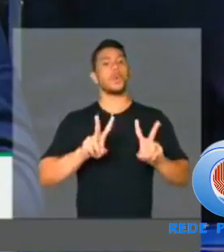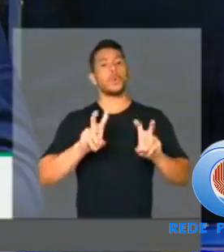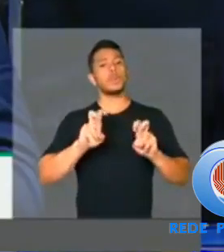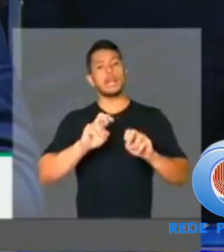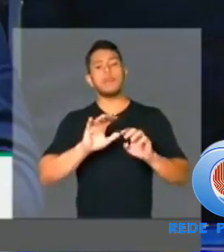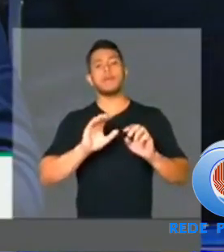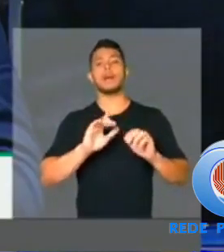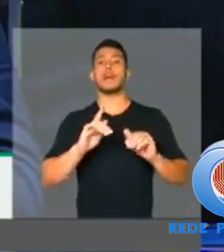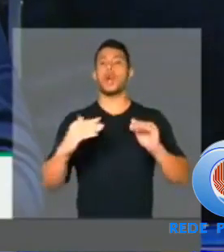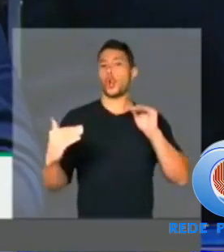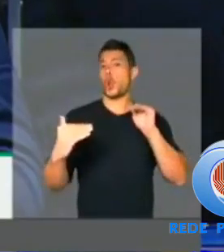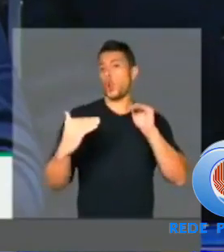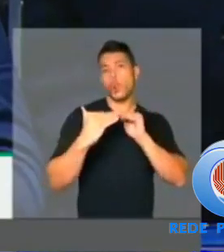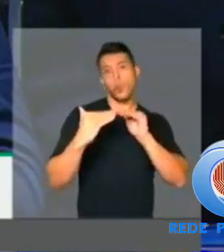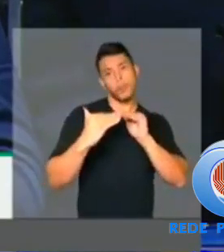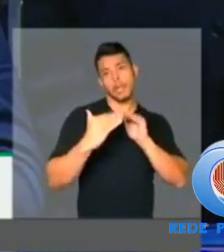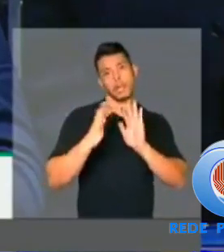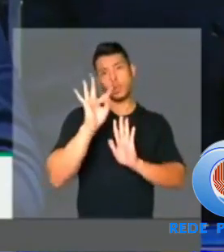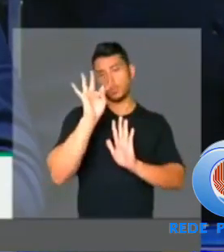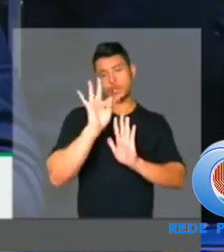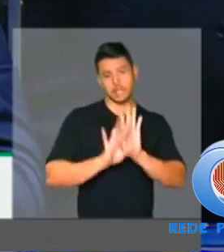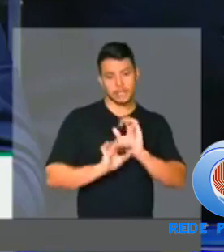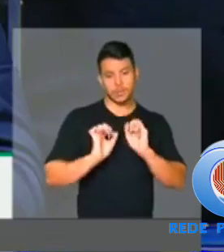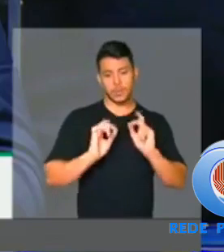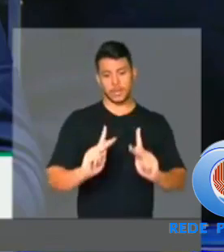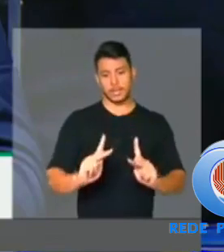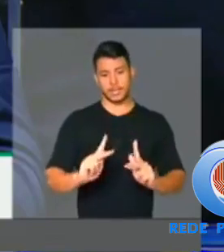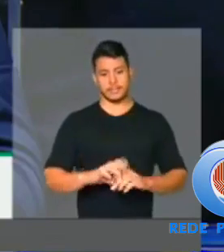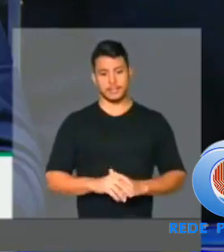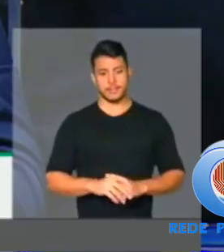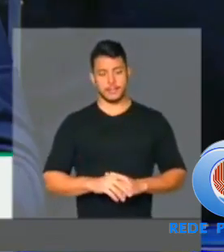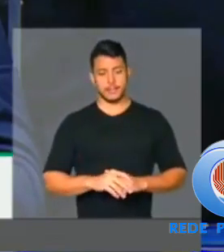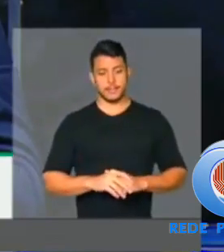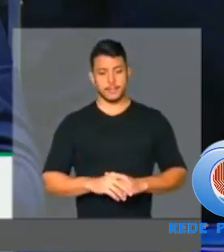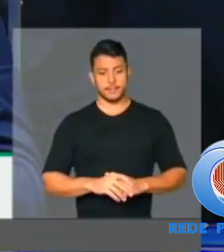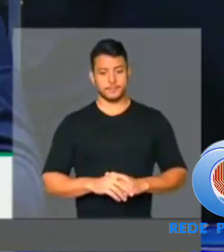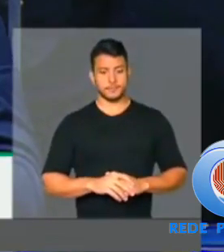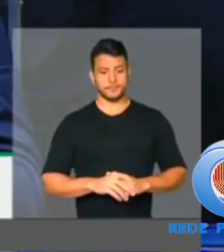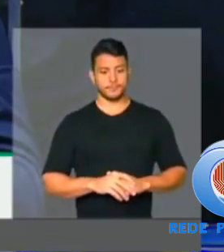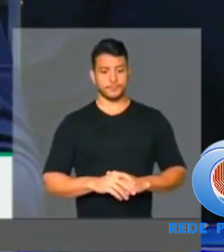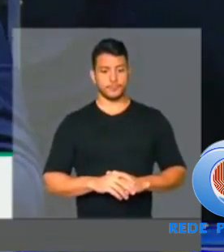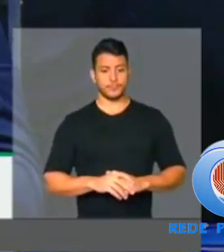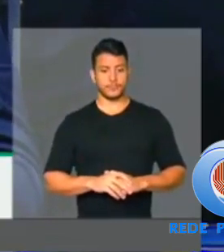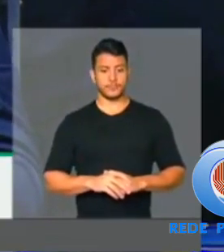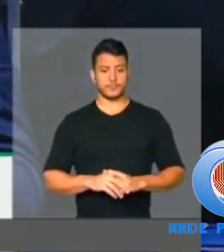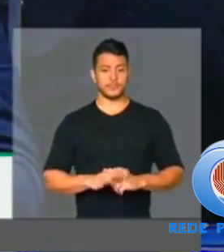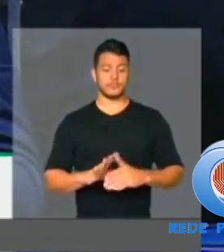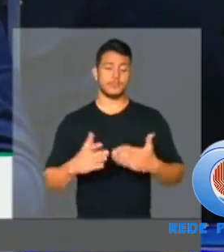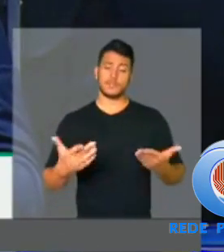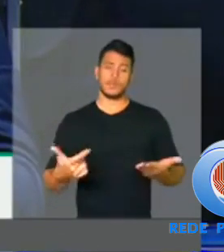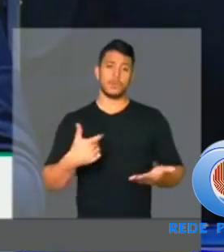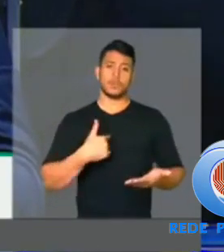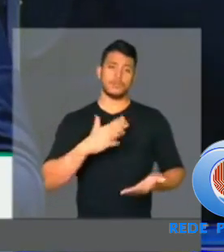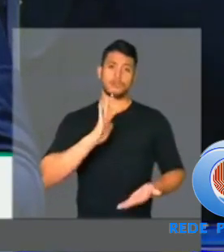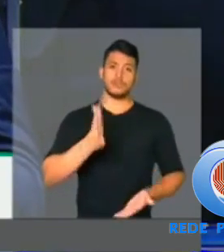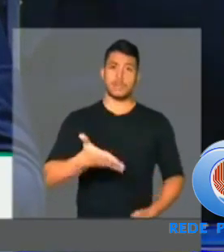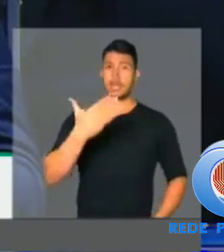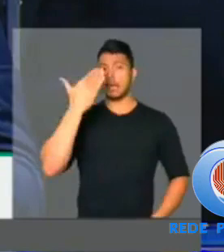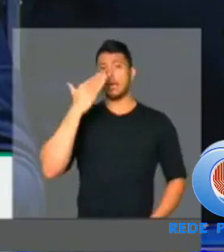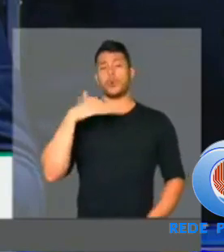A preocupação dele era que não fosse 7 semanas e fosse 4 semanas. Eu fui para o entendimento que